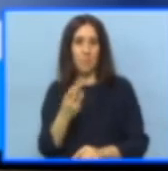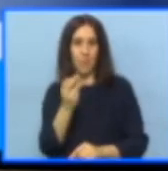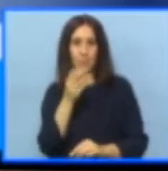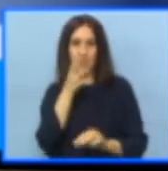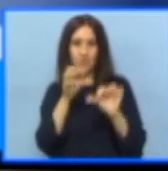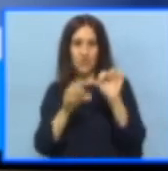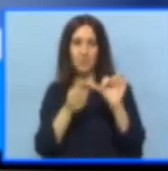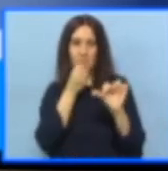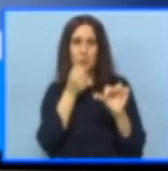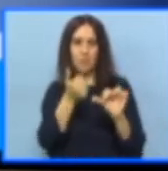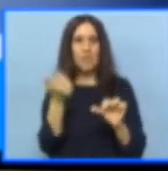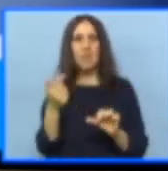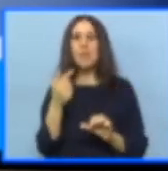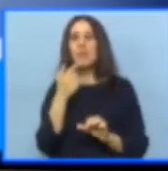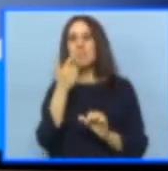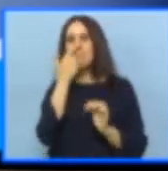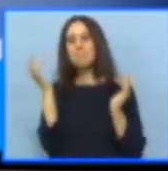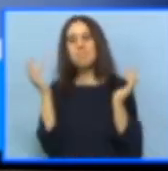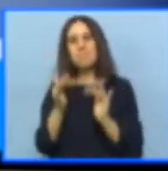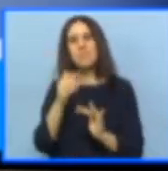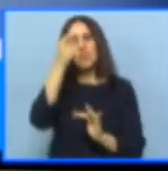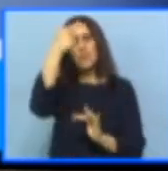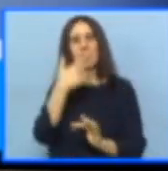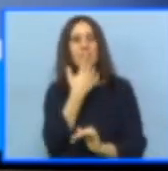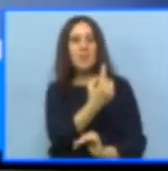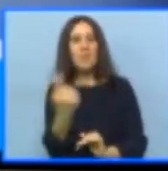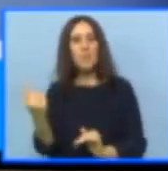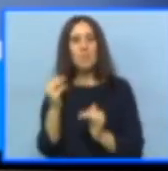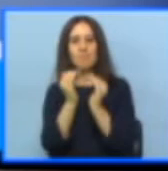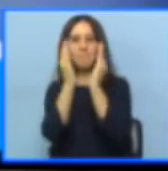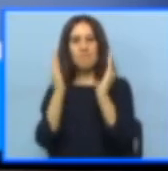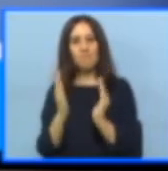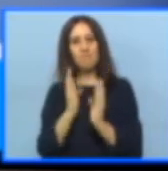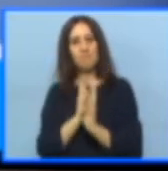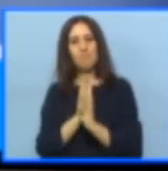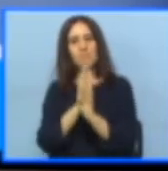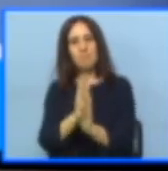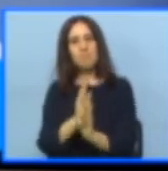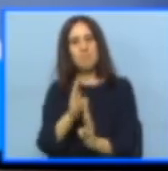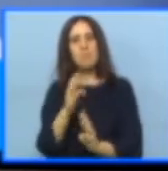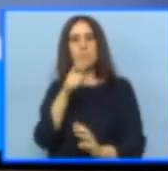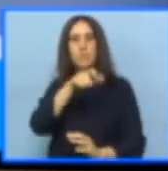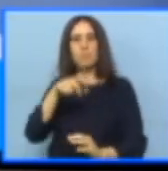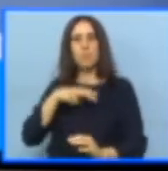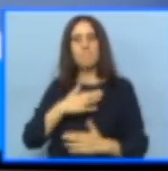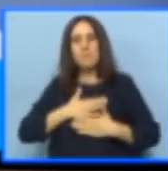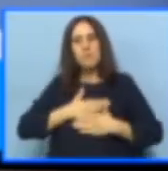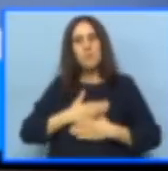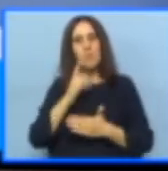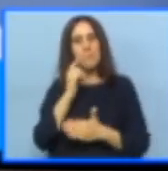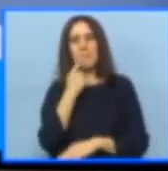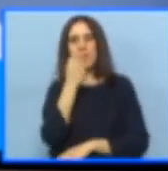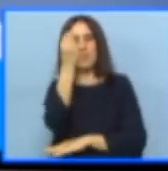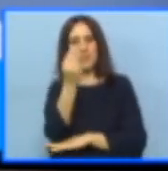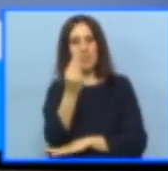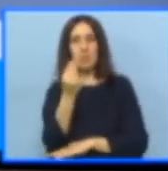bem, é a história de cada um dos peregrinos que ali se dirige à Capelinha das Aparições, e a especial devoção que os portugueses têm por aquela imagem que ali está,